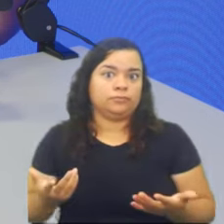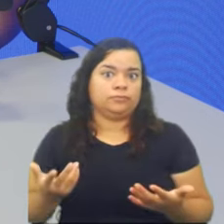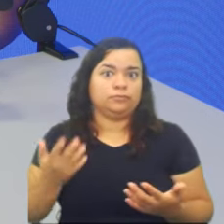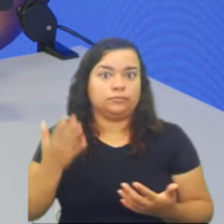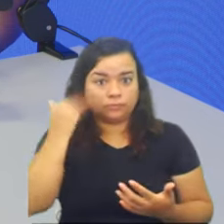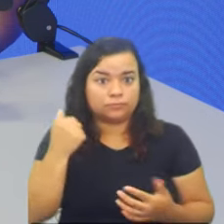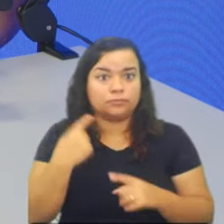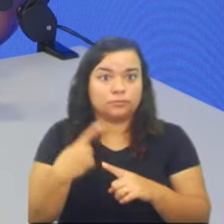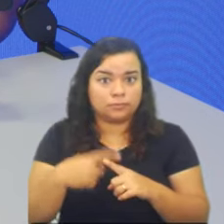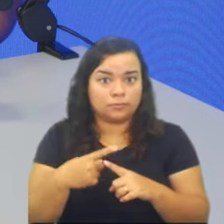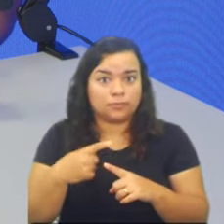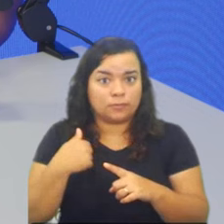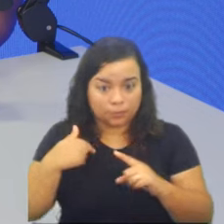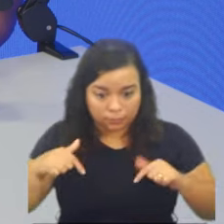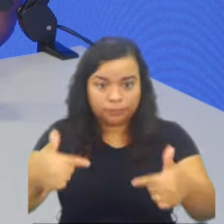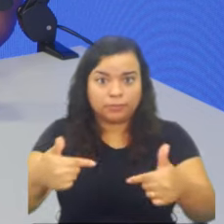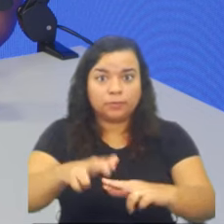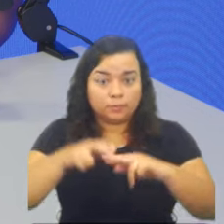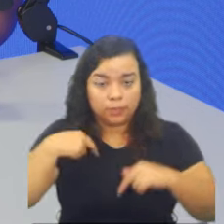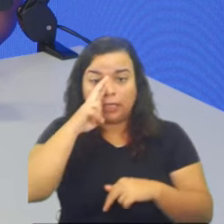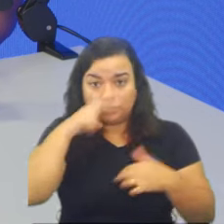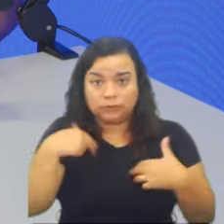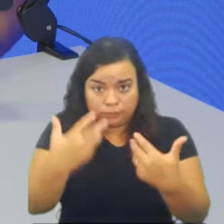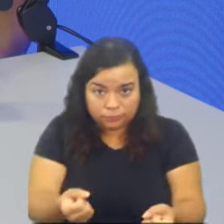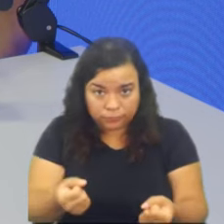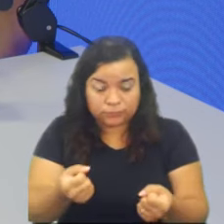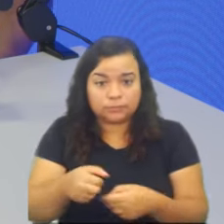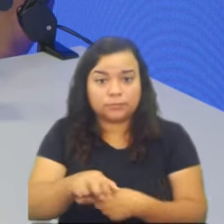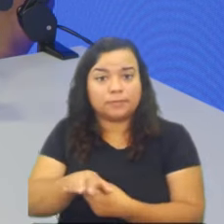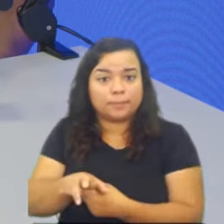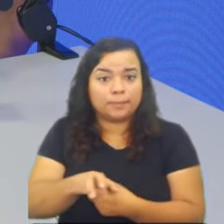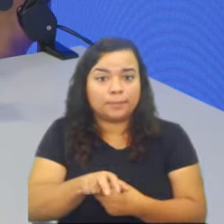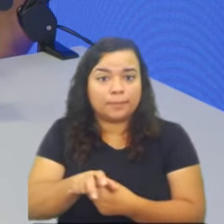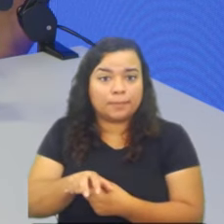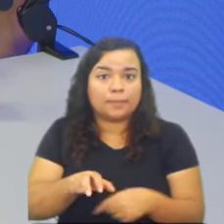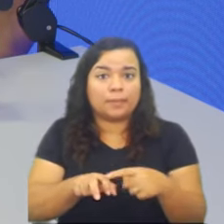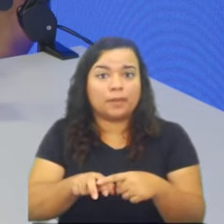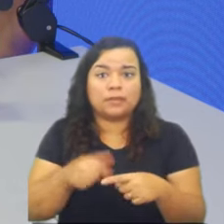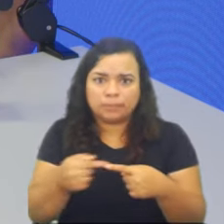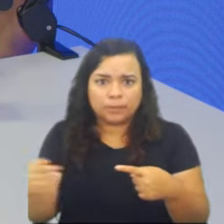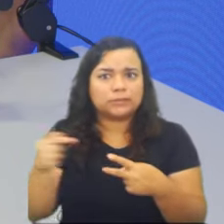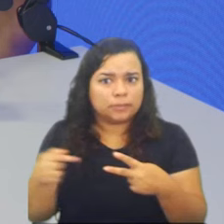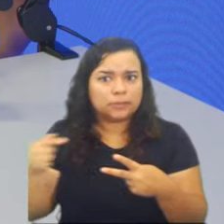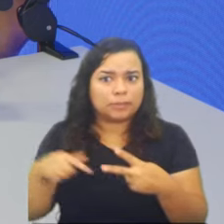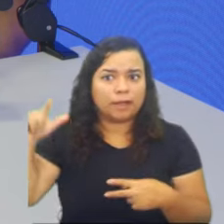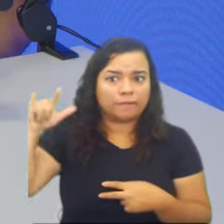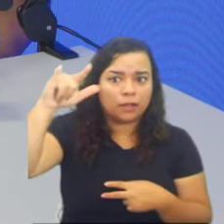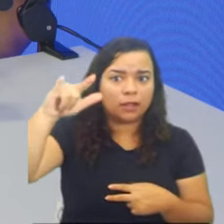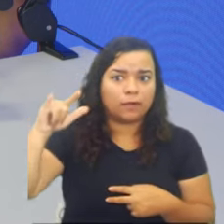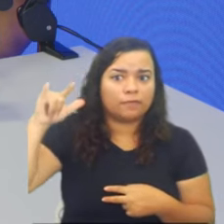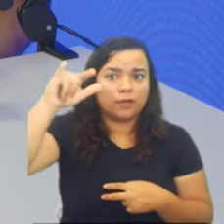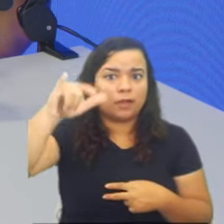onde eu cheguei porque eu me arrisquei eu arrisquei minha perna que pega avião semana toda semana e a minha